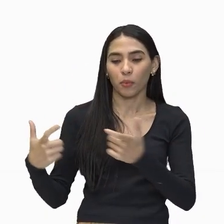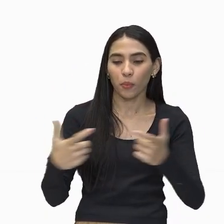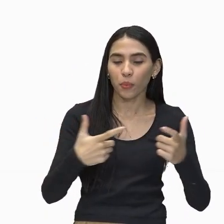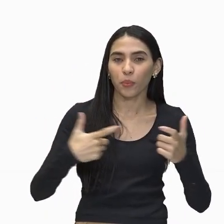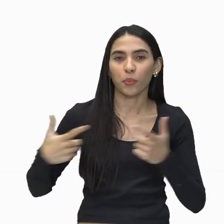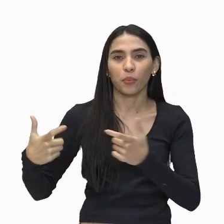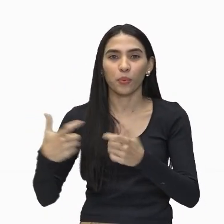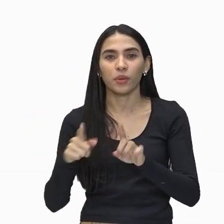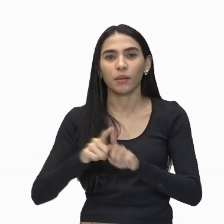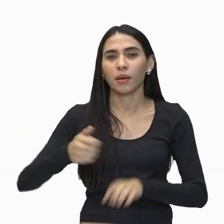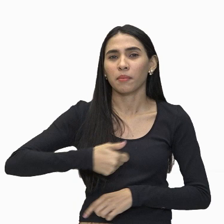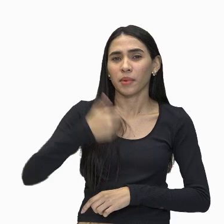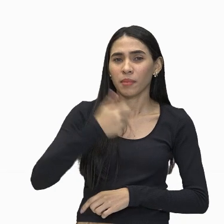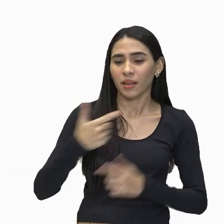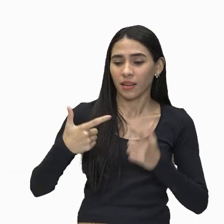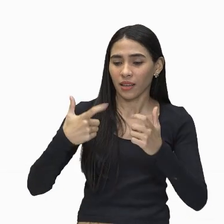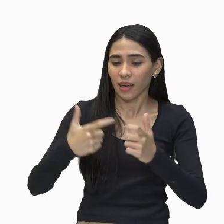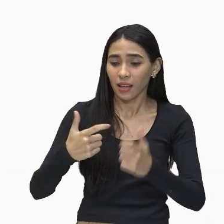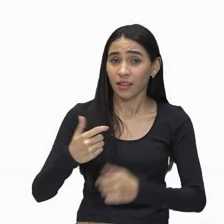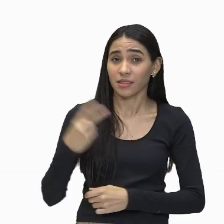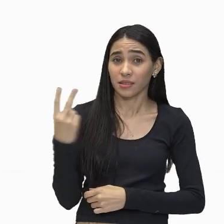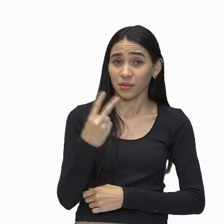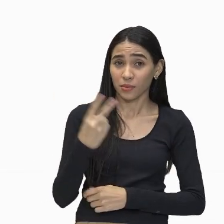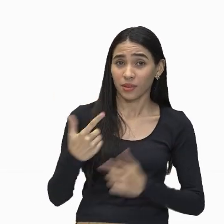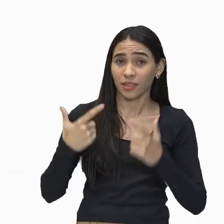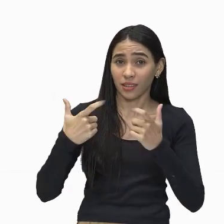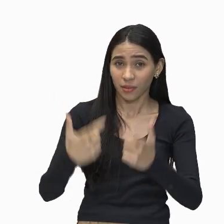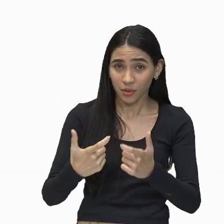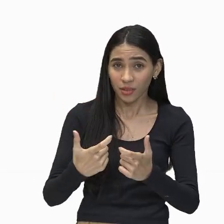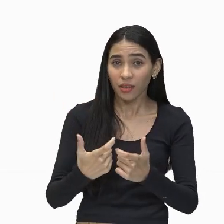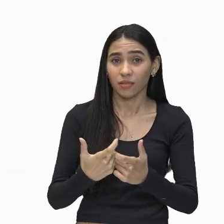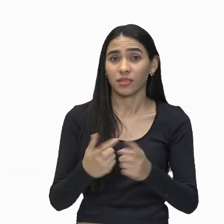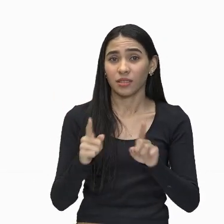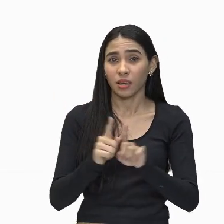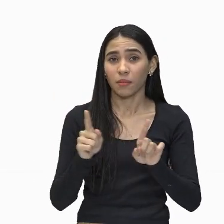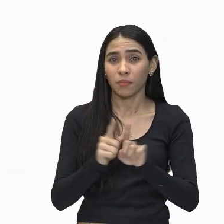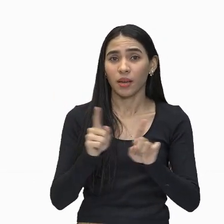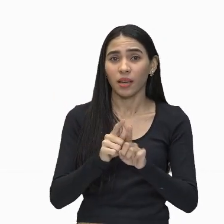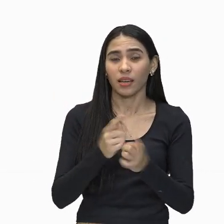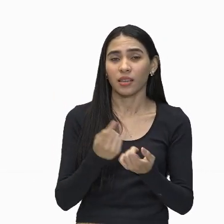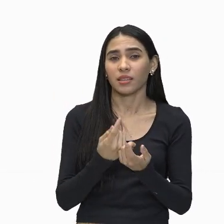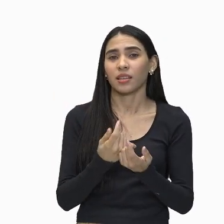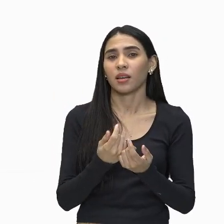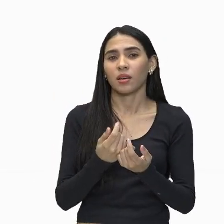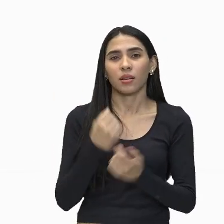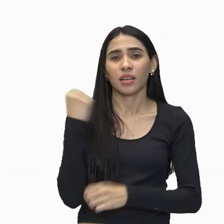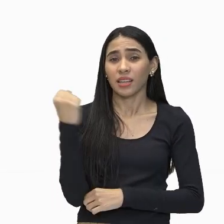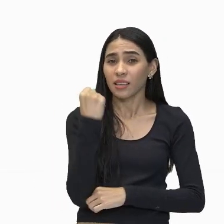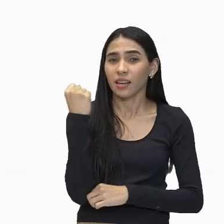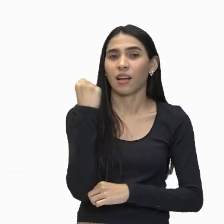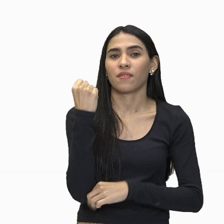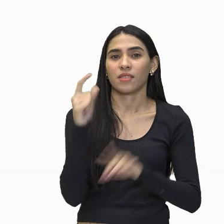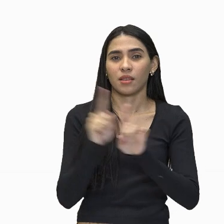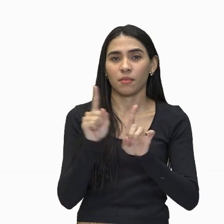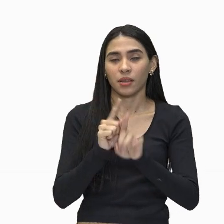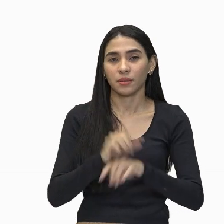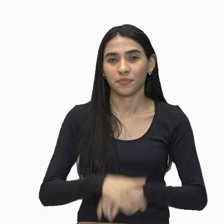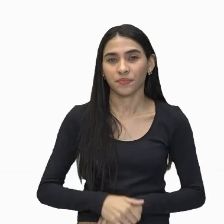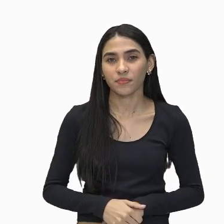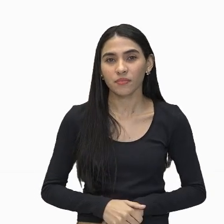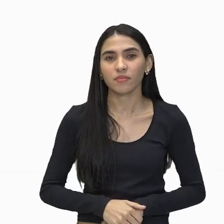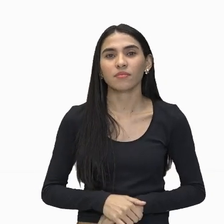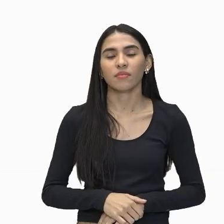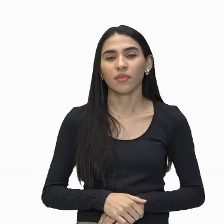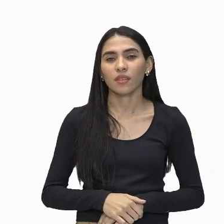acontecendo, Primeira Guerra Mundial, Segunda Guerra Mundial, que foi aquela monstruosidade toda, né? E tantas